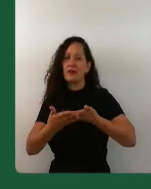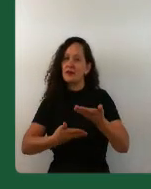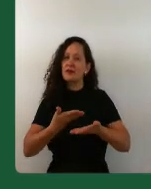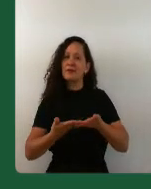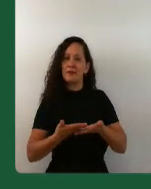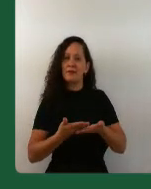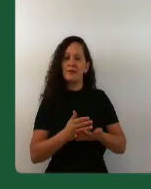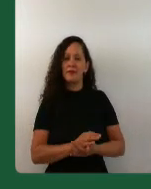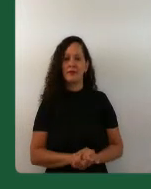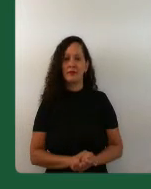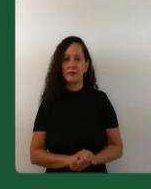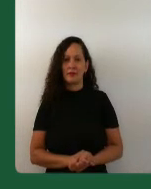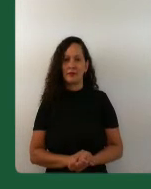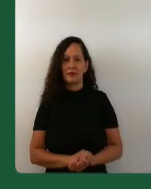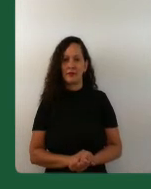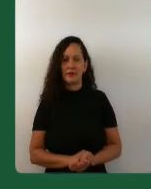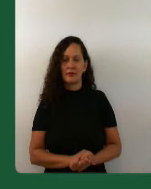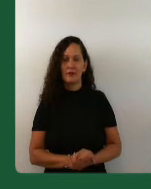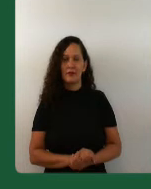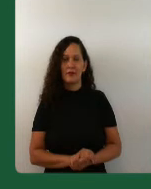atendimentos.